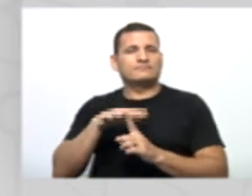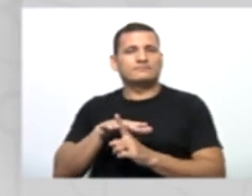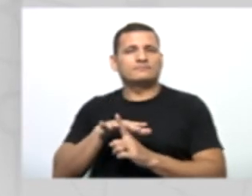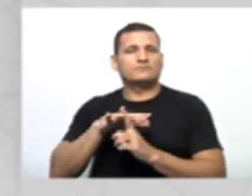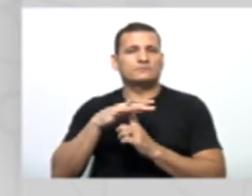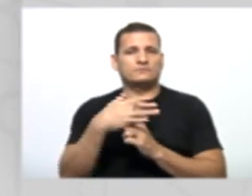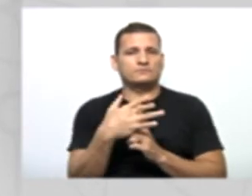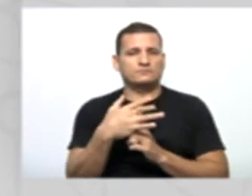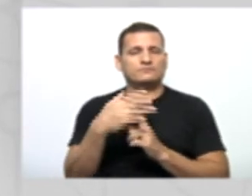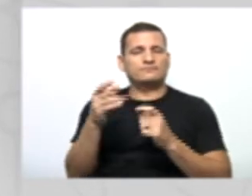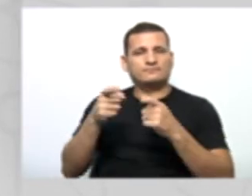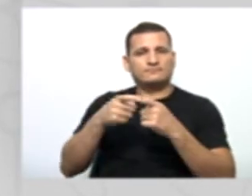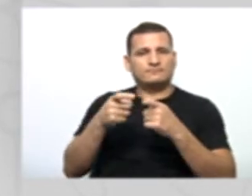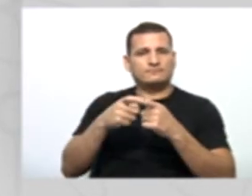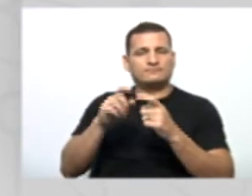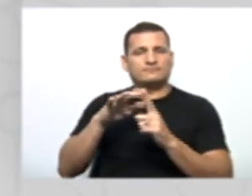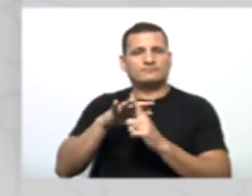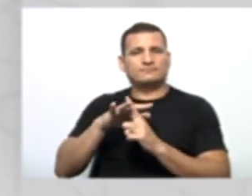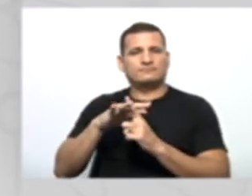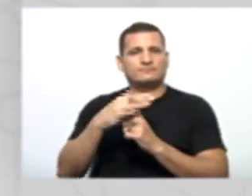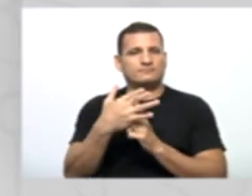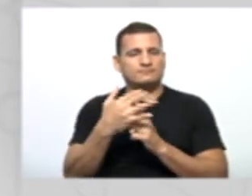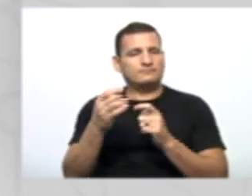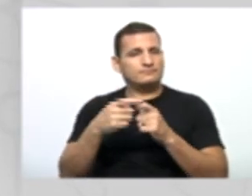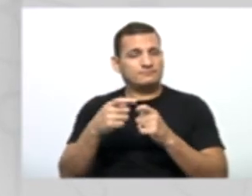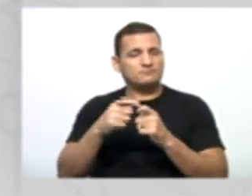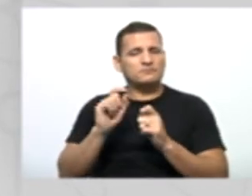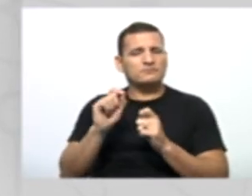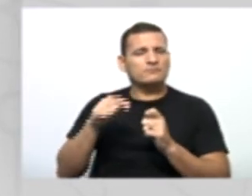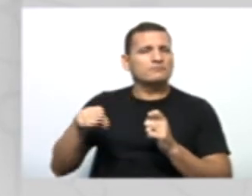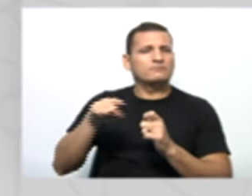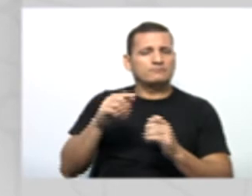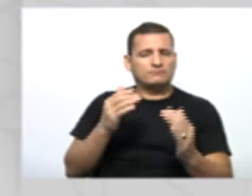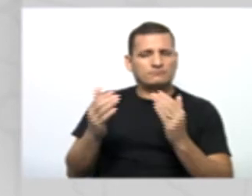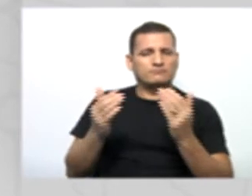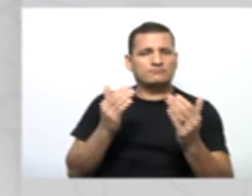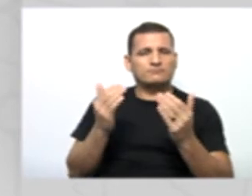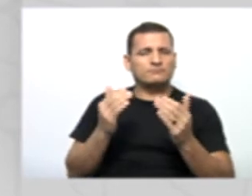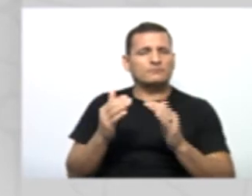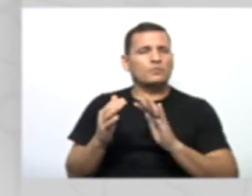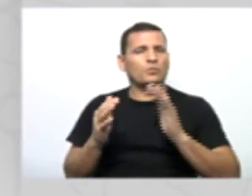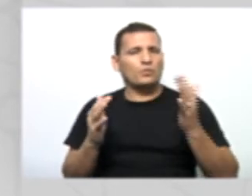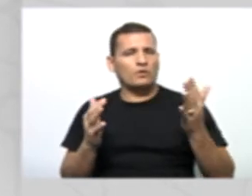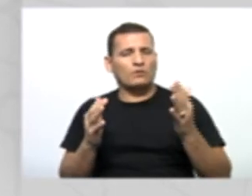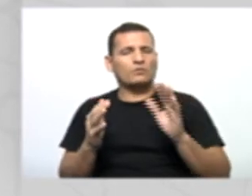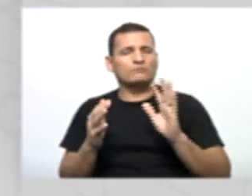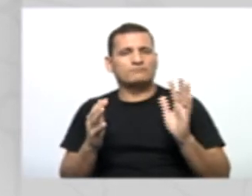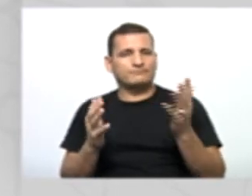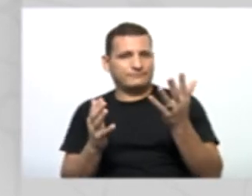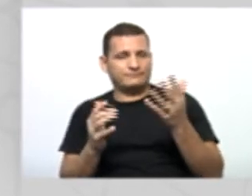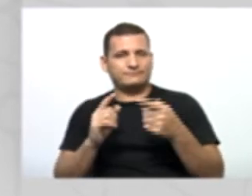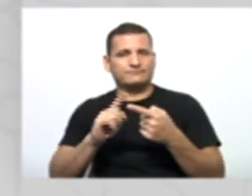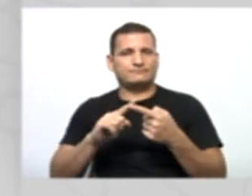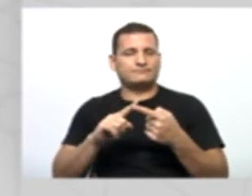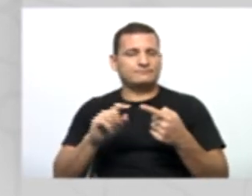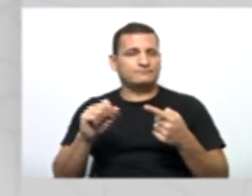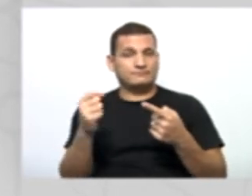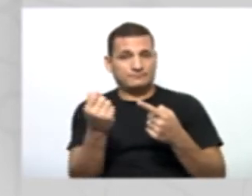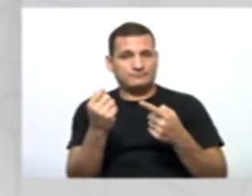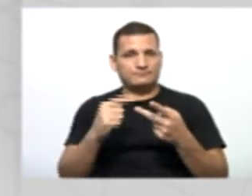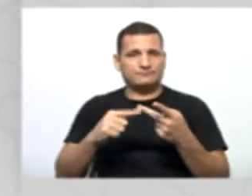sociólogos clínicos, no âmbito da conduta humana, eles vão analisar quais os fatores sociais e culturais